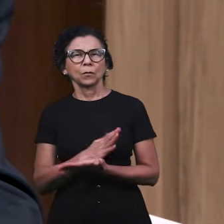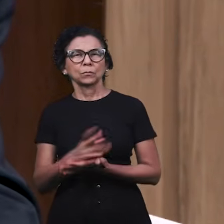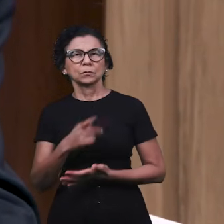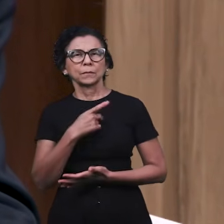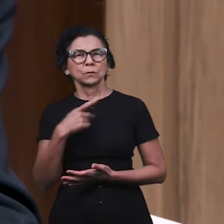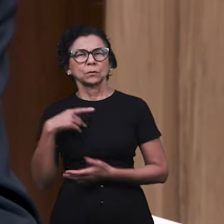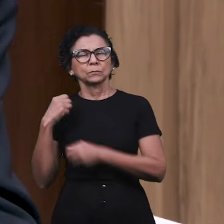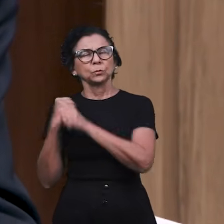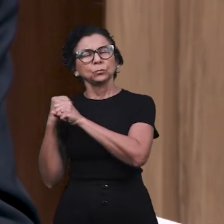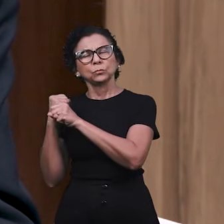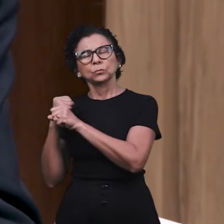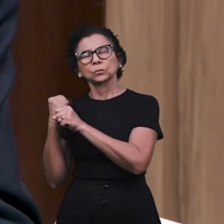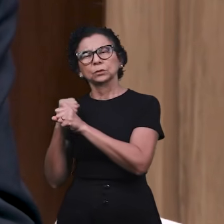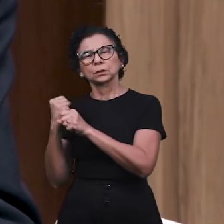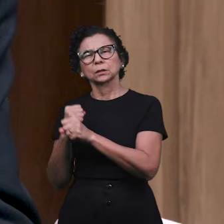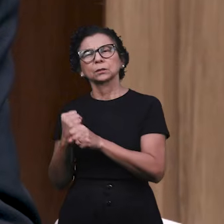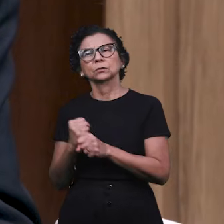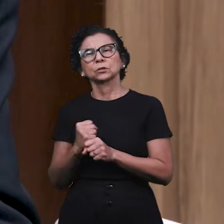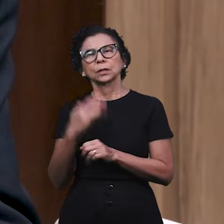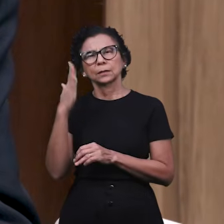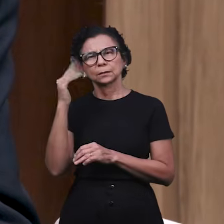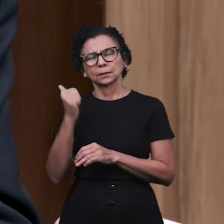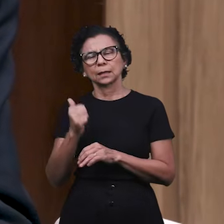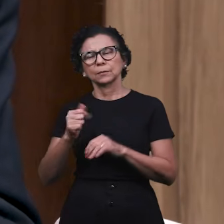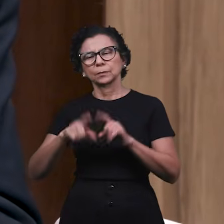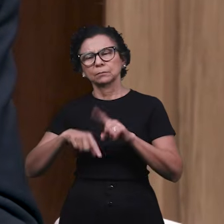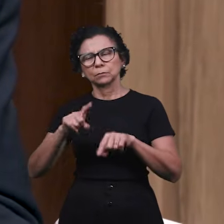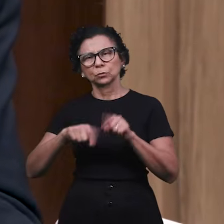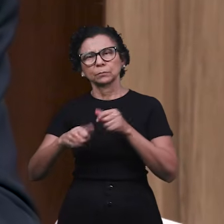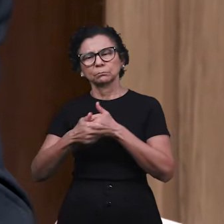instrumento há muitos anos, e que eles